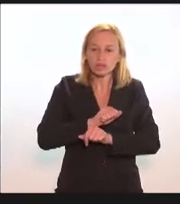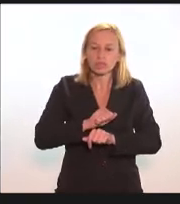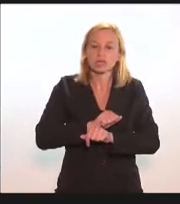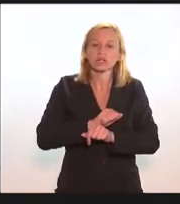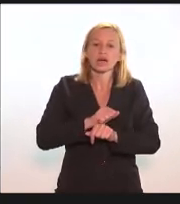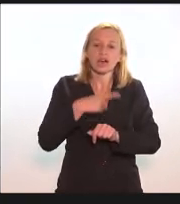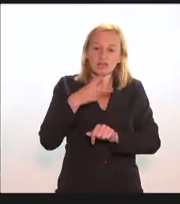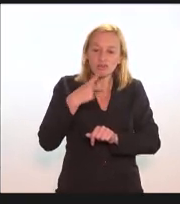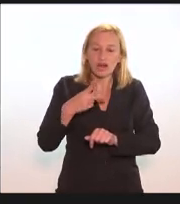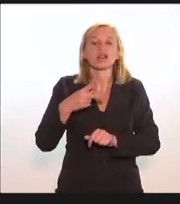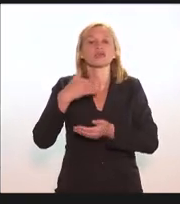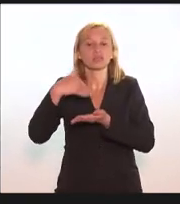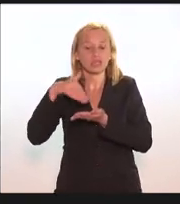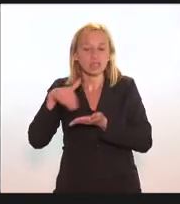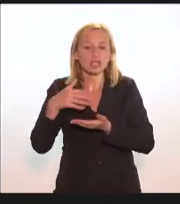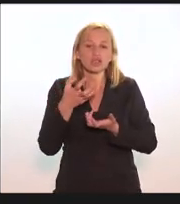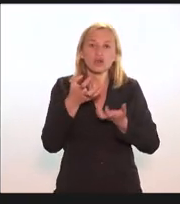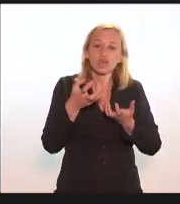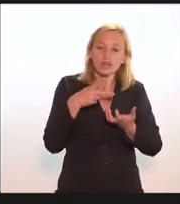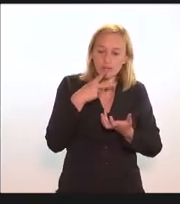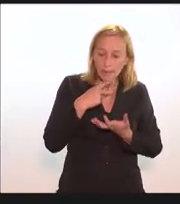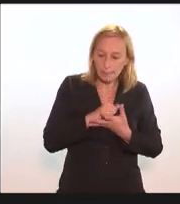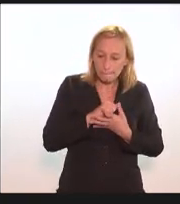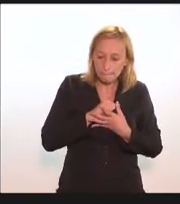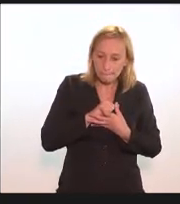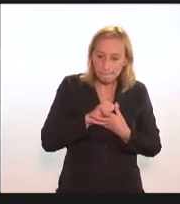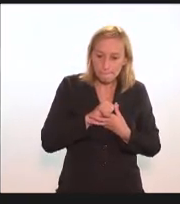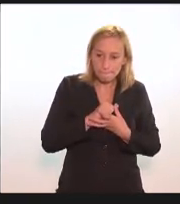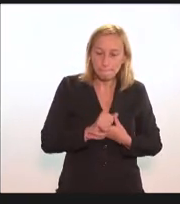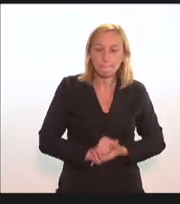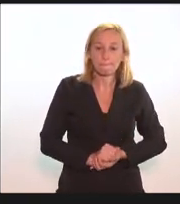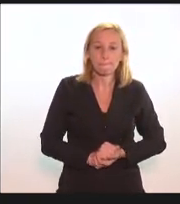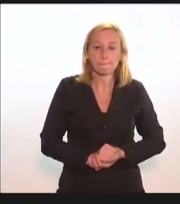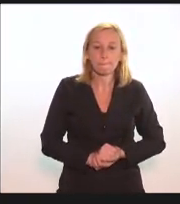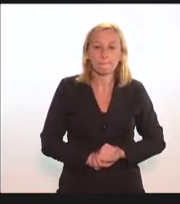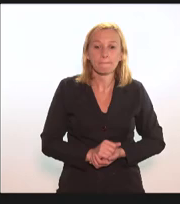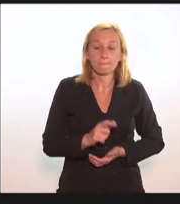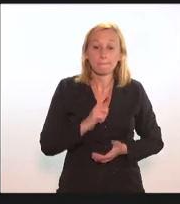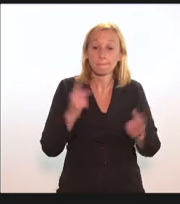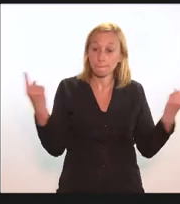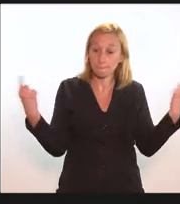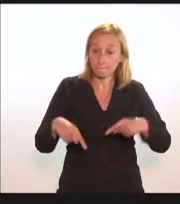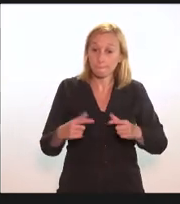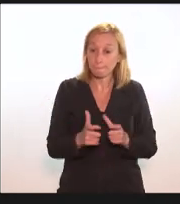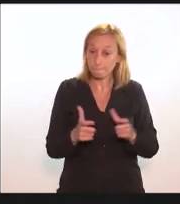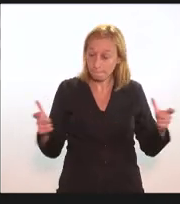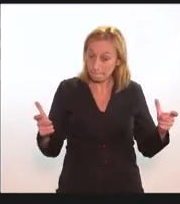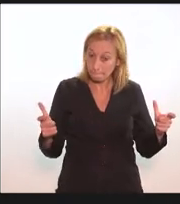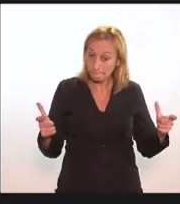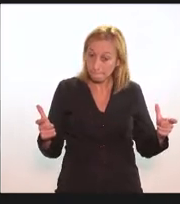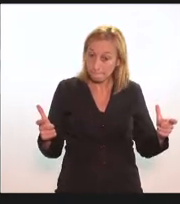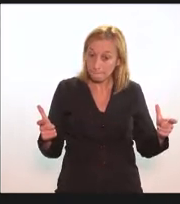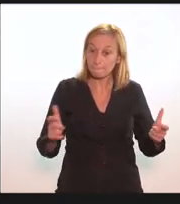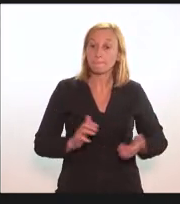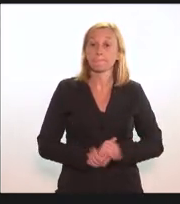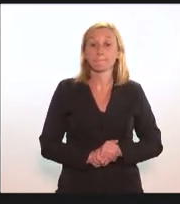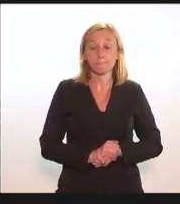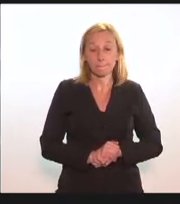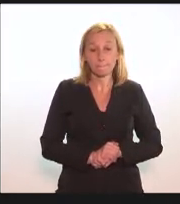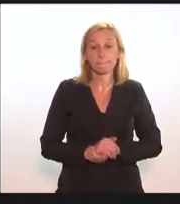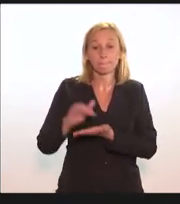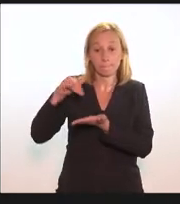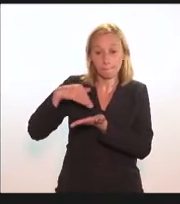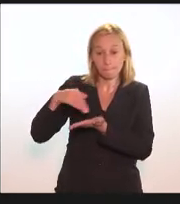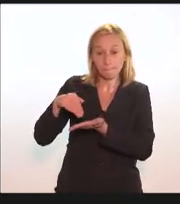secretário. Eu só queria dizer o seguinte, há um grande desafio do Rio de Janeiro, deputado e